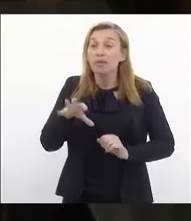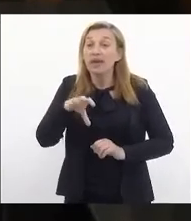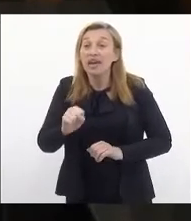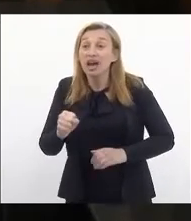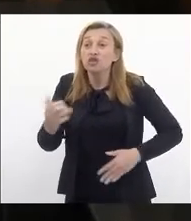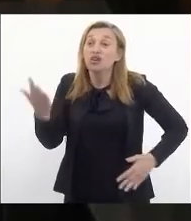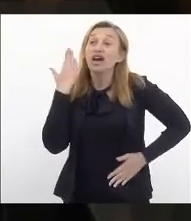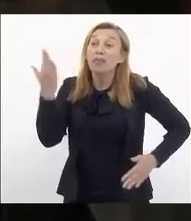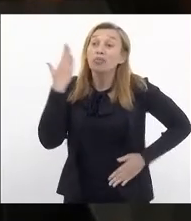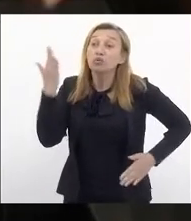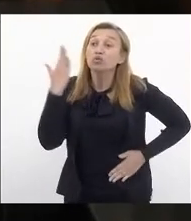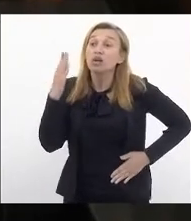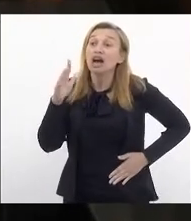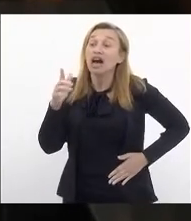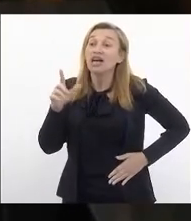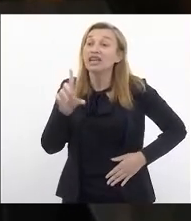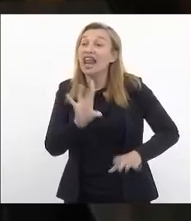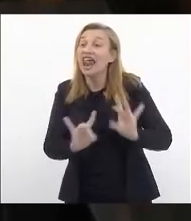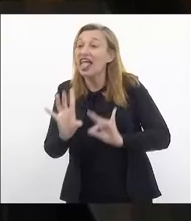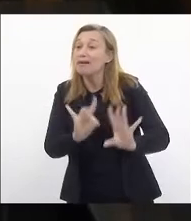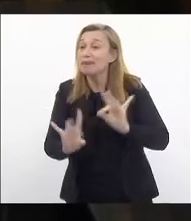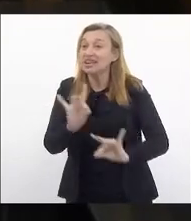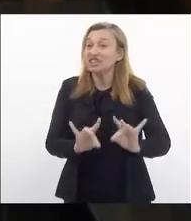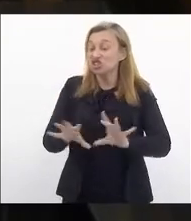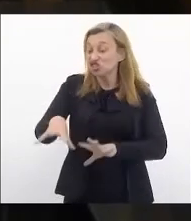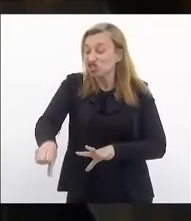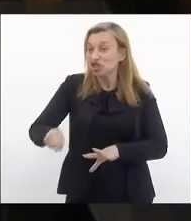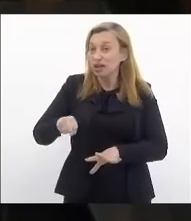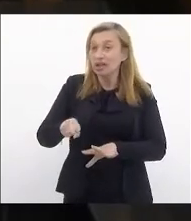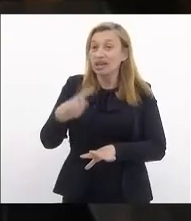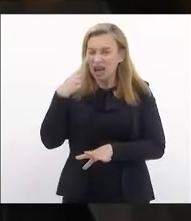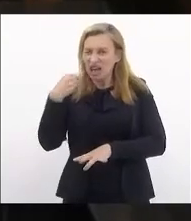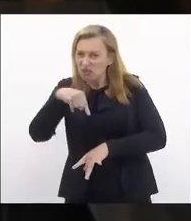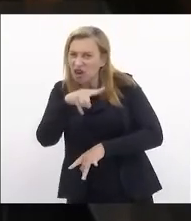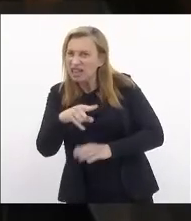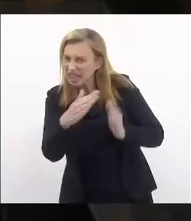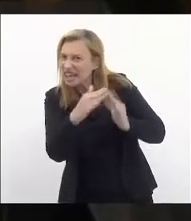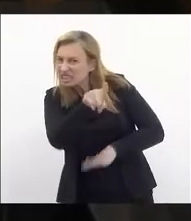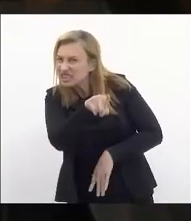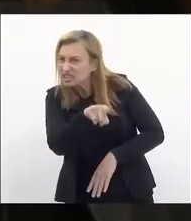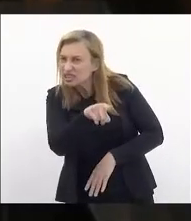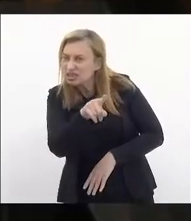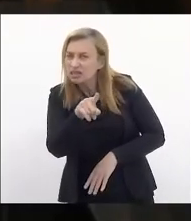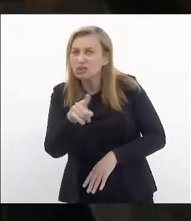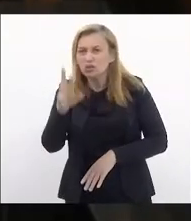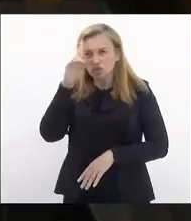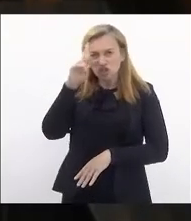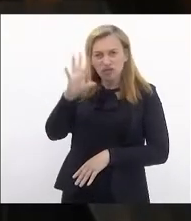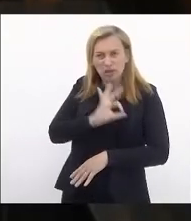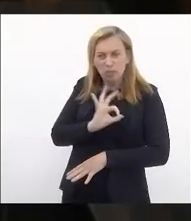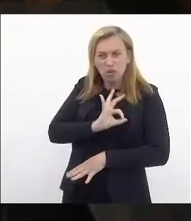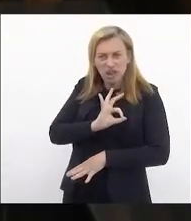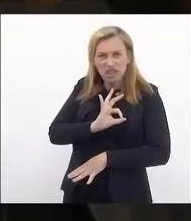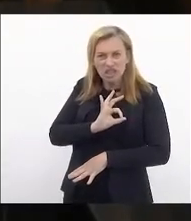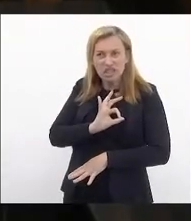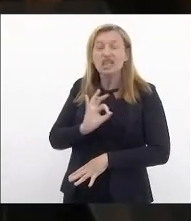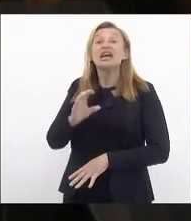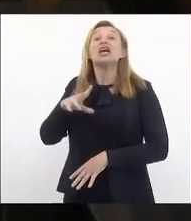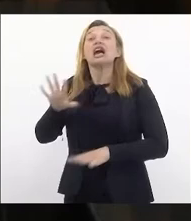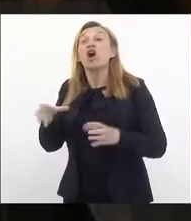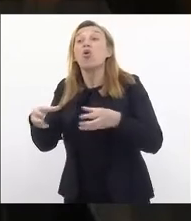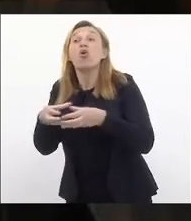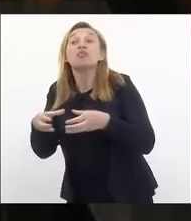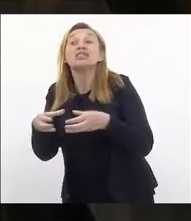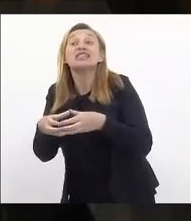lá tentar tirar da lama os vagabundos será que eles foram na casa do sargento Leandro será que a comissão